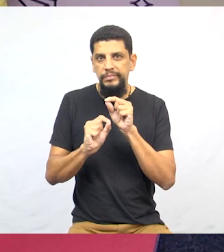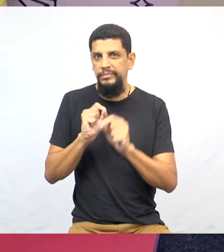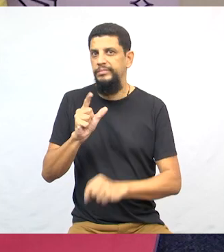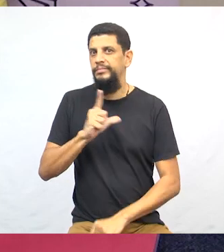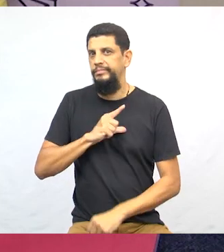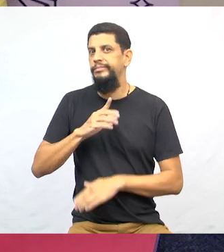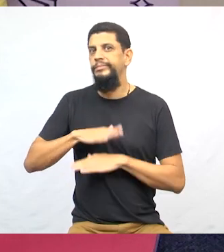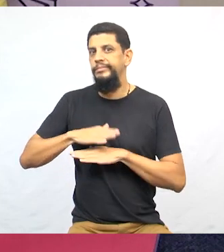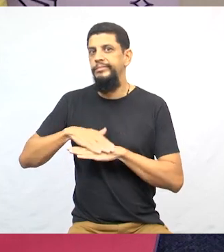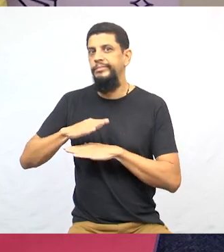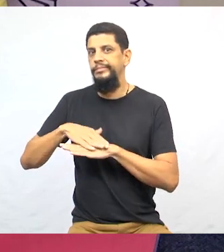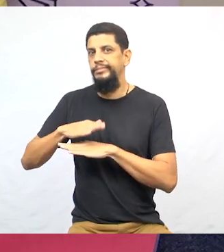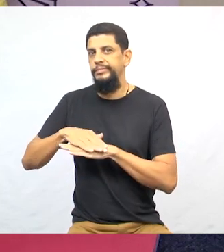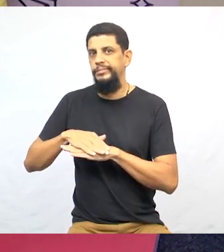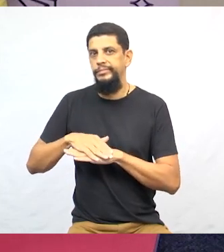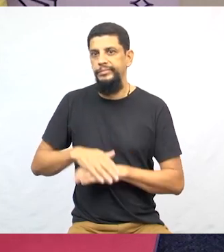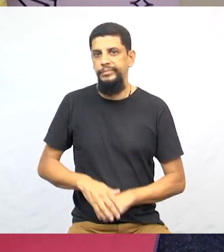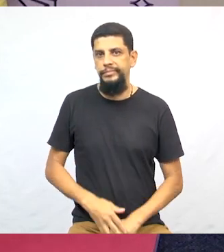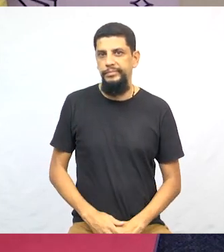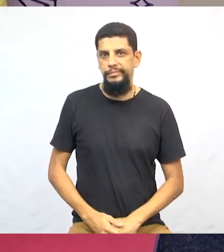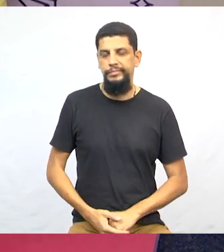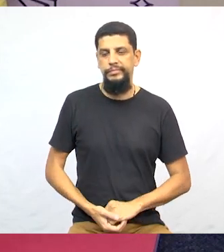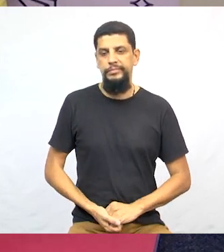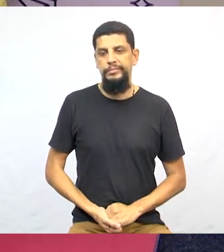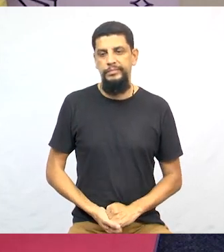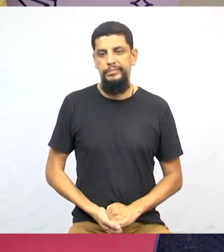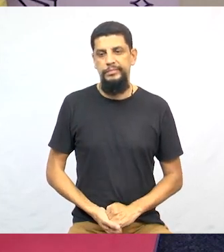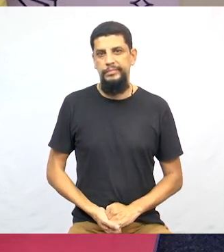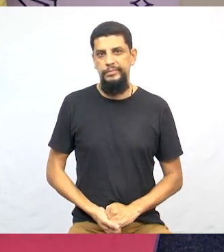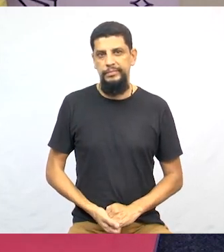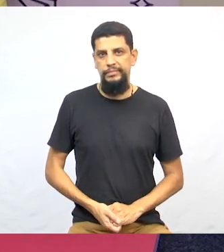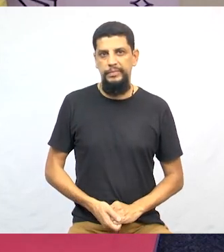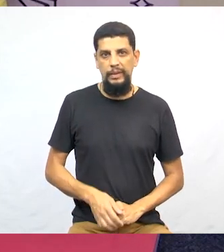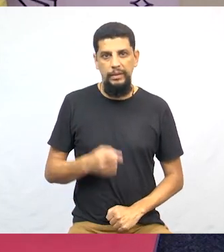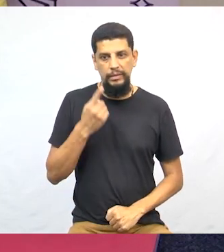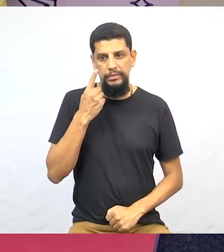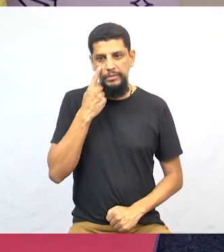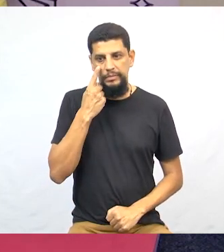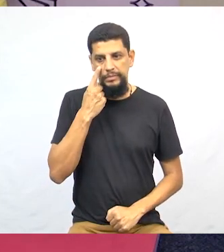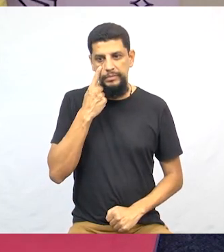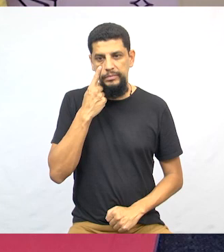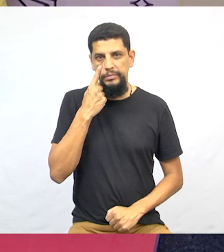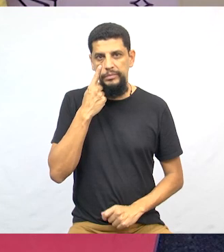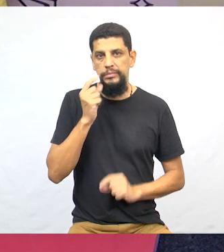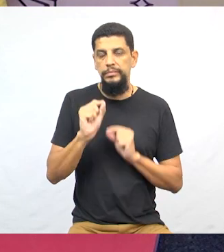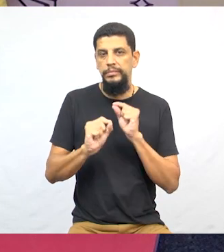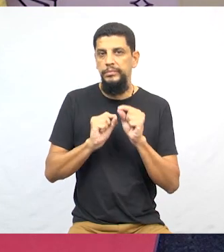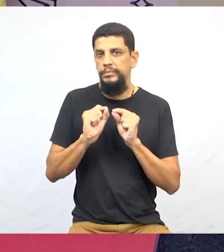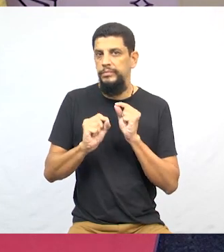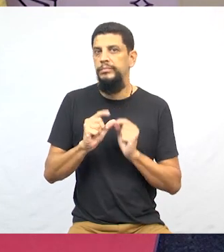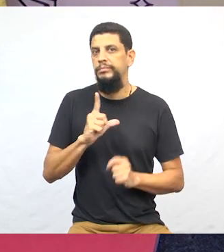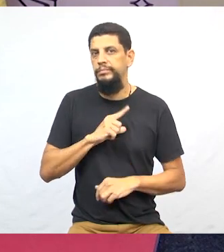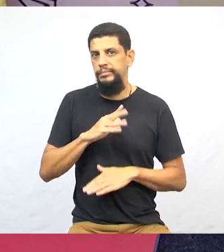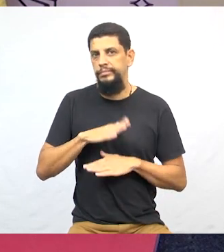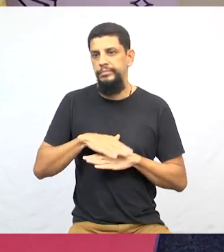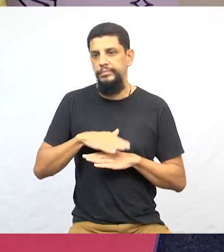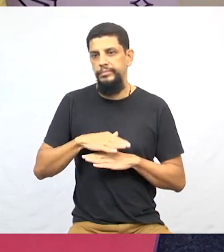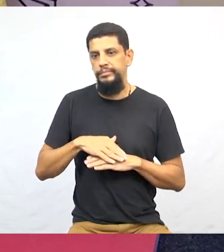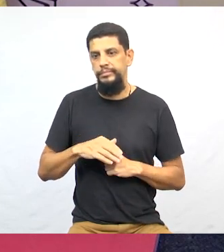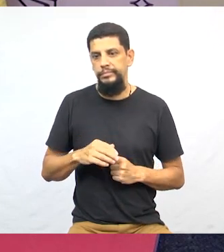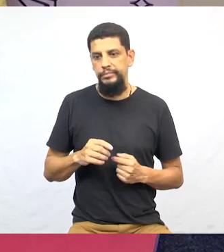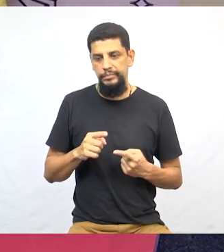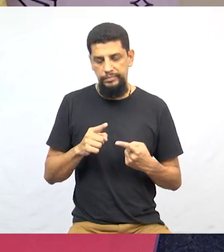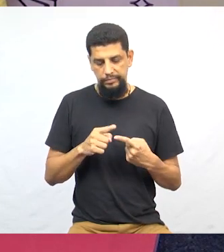mais. Talvez assim, olhando também, a gente consegue ver a diferença de quem tem mais. Uma.